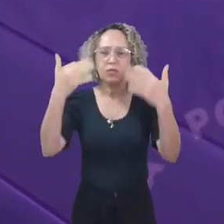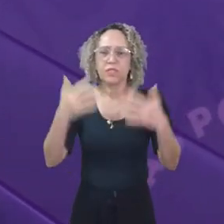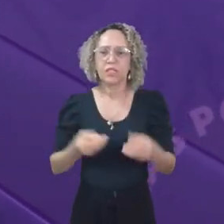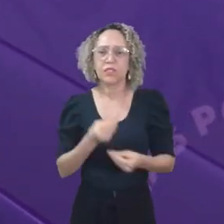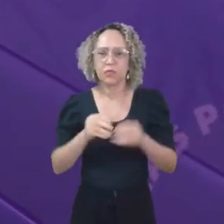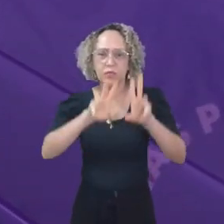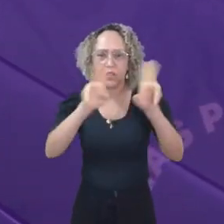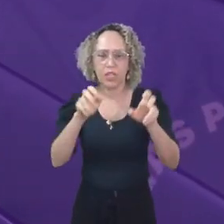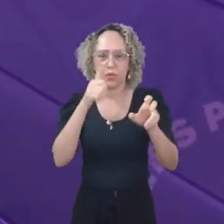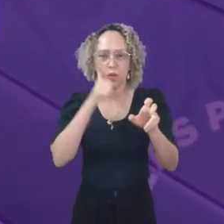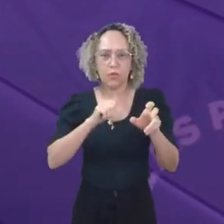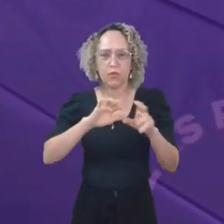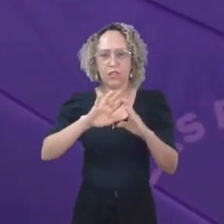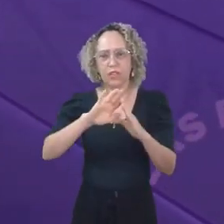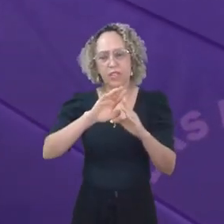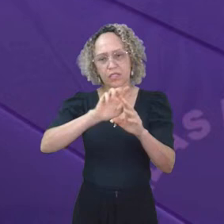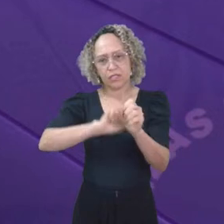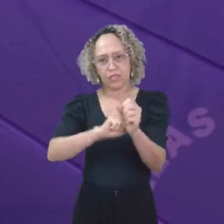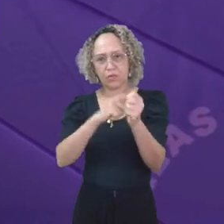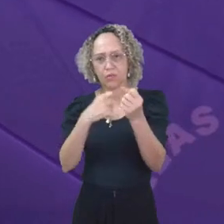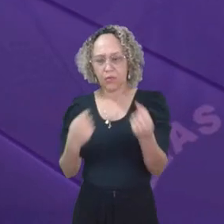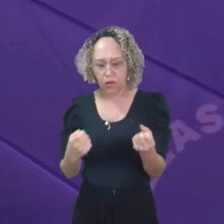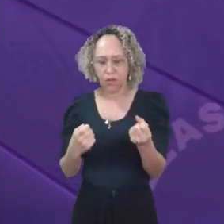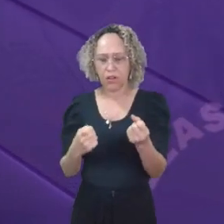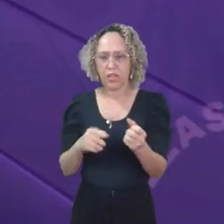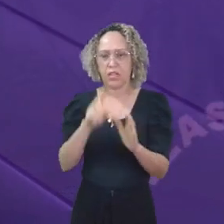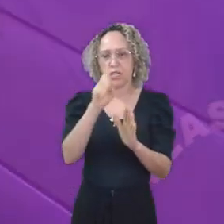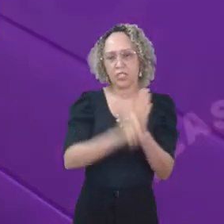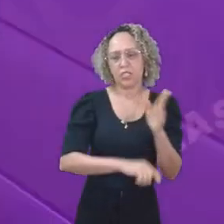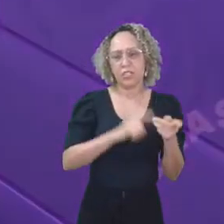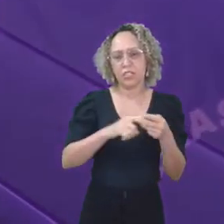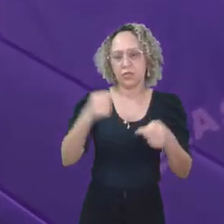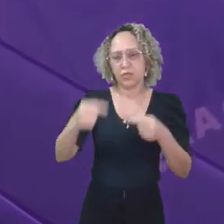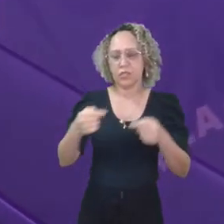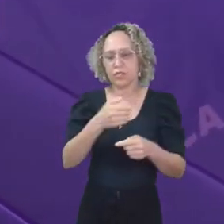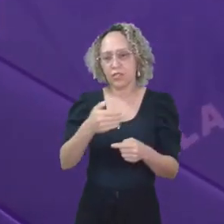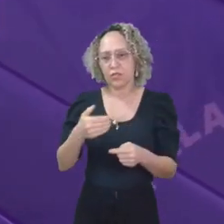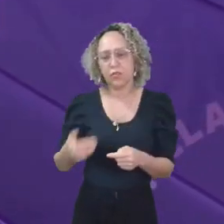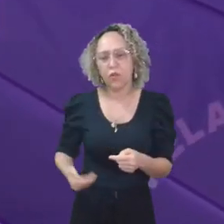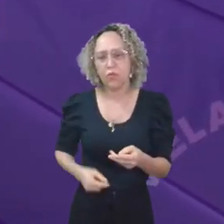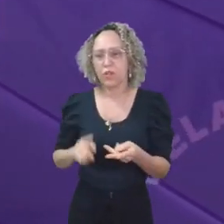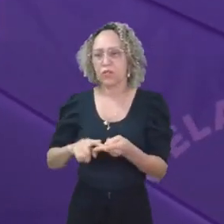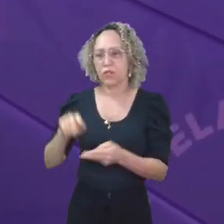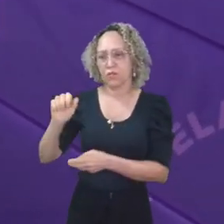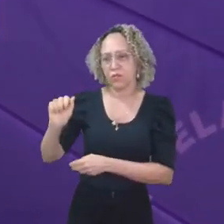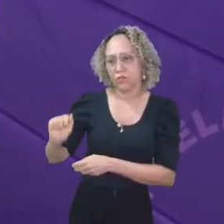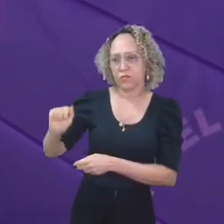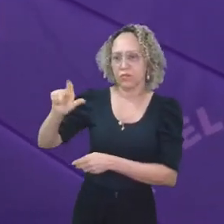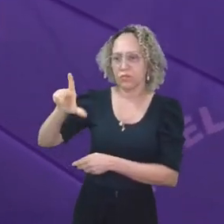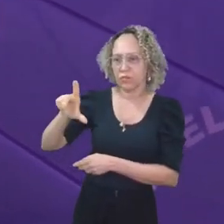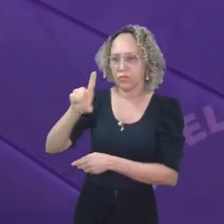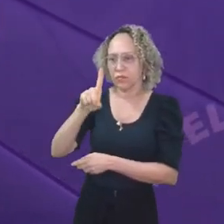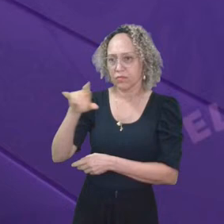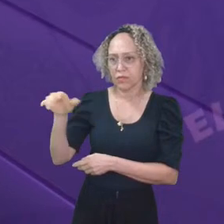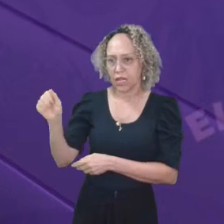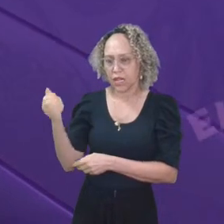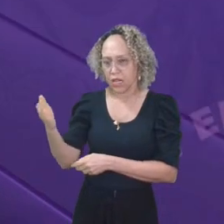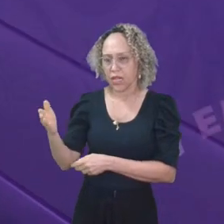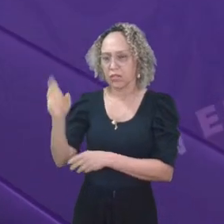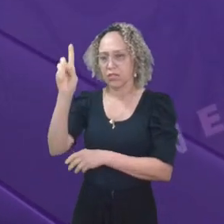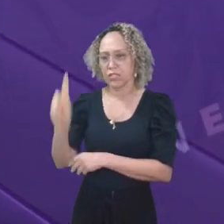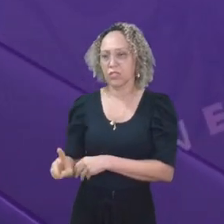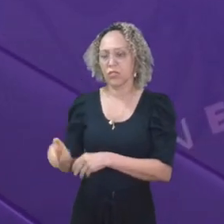tema Mulheres Quilombolas, Direitos e Políticas Públicas, com Alda Maria Paim. Alda Maria é diretora de